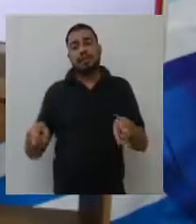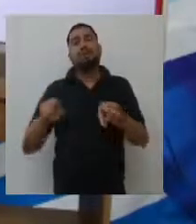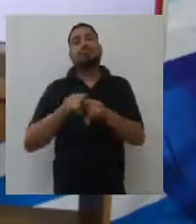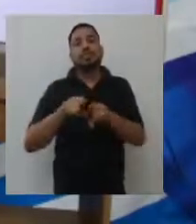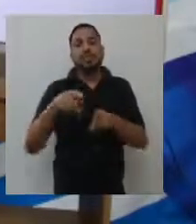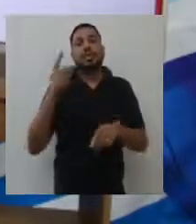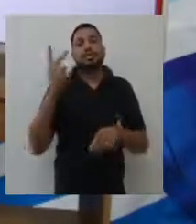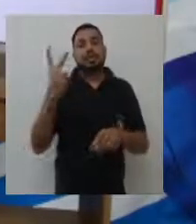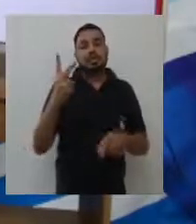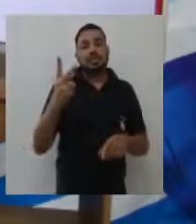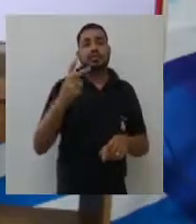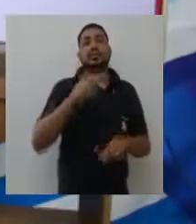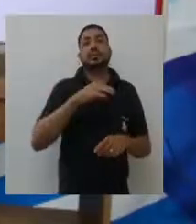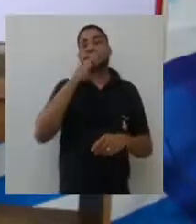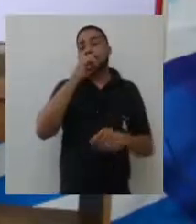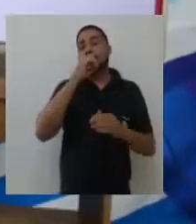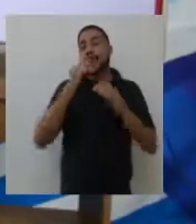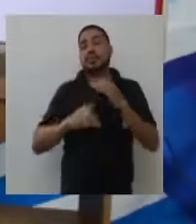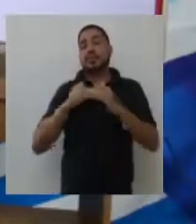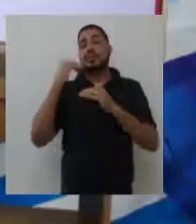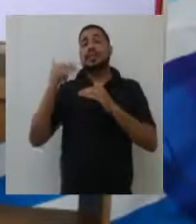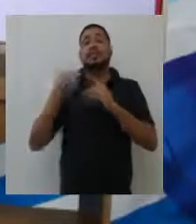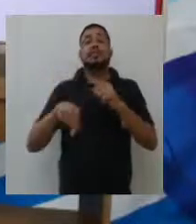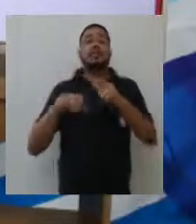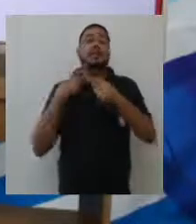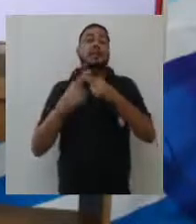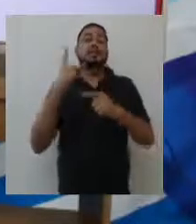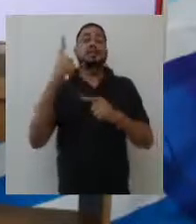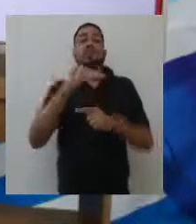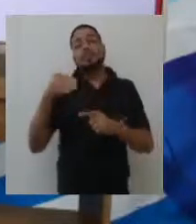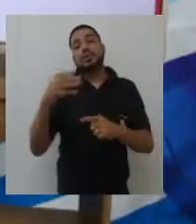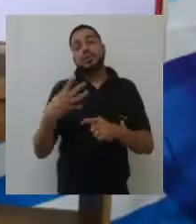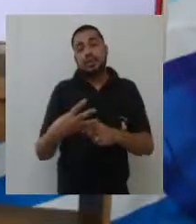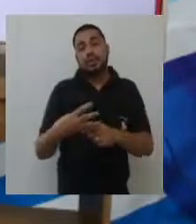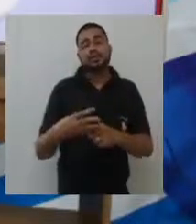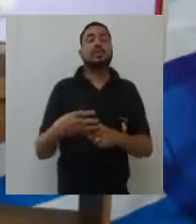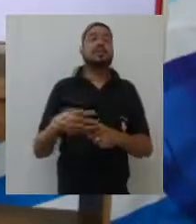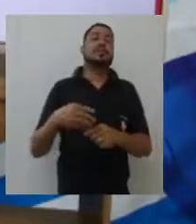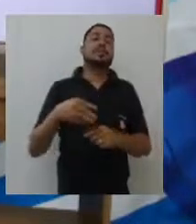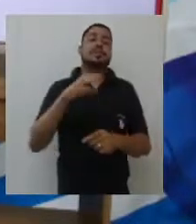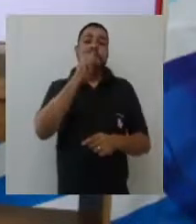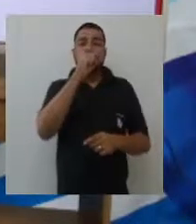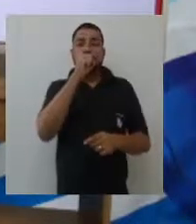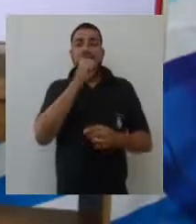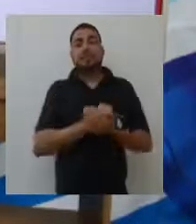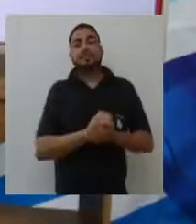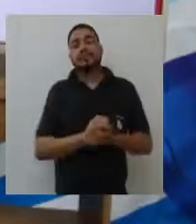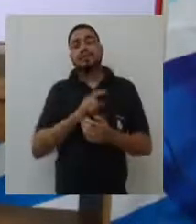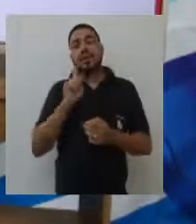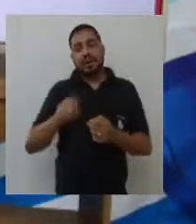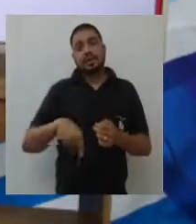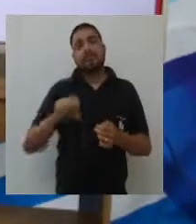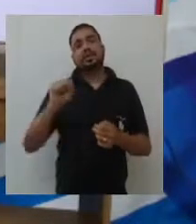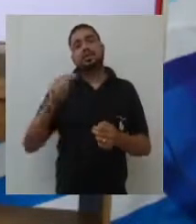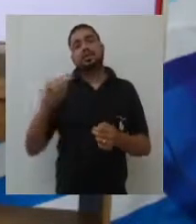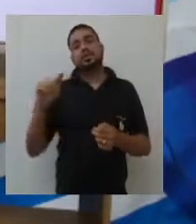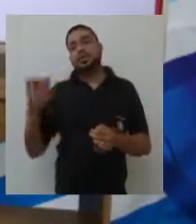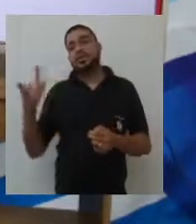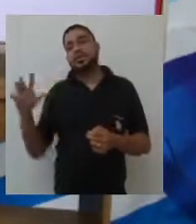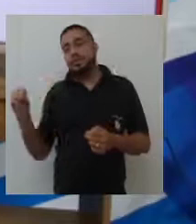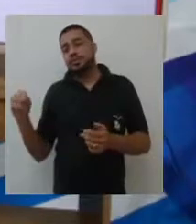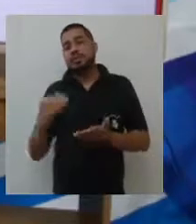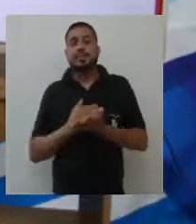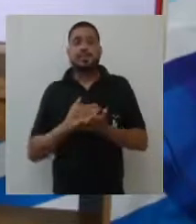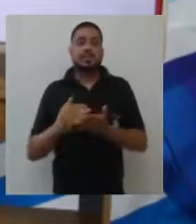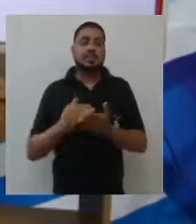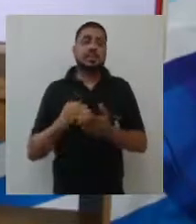2 laranjas em excesso, mais 1/4 de um bagaço de uma laranja. Então, isso se chama uma solução que era